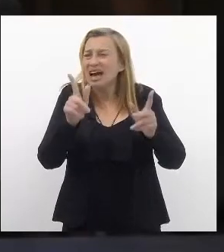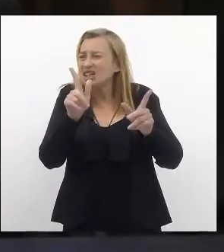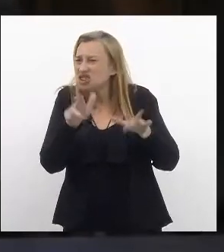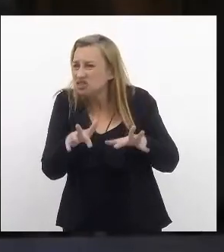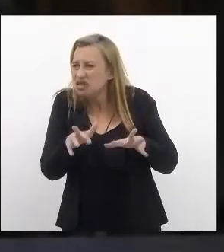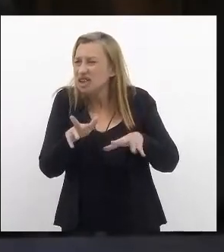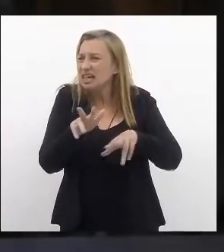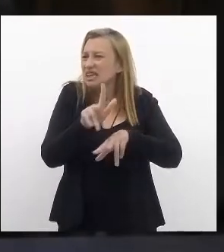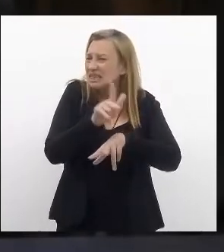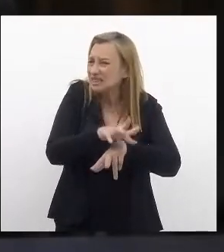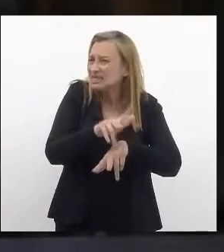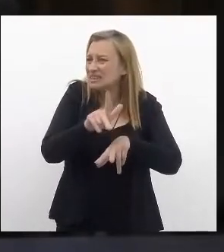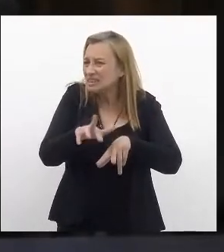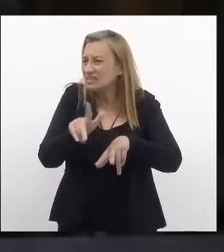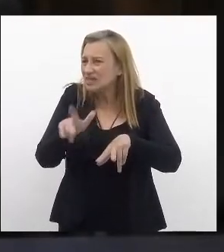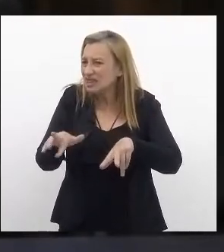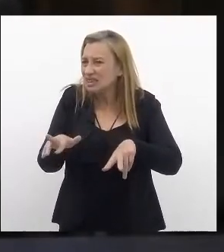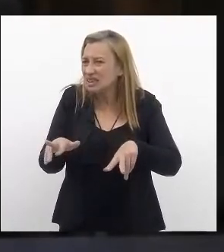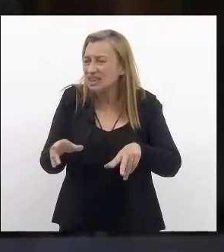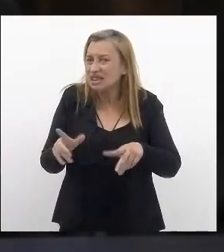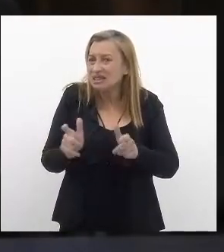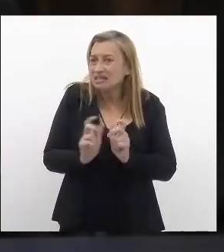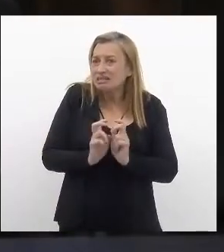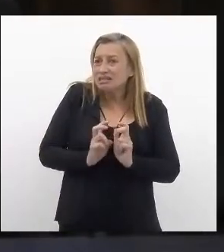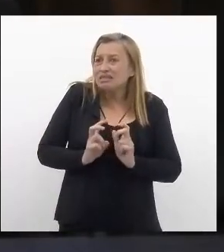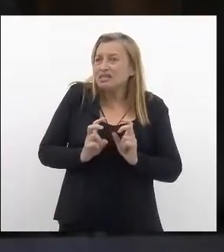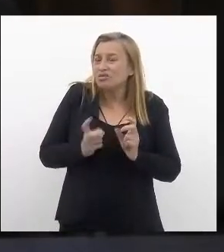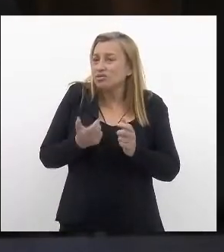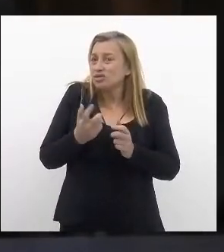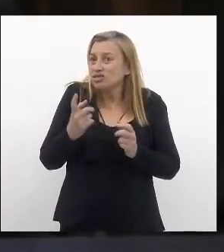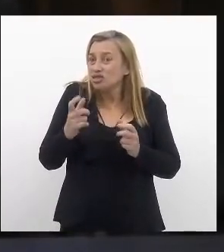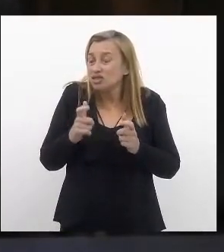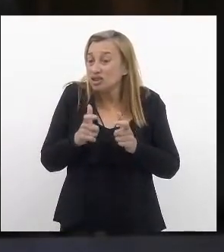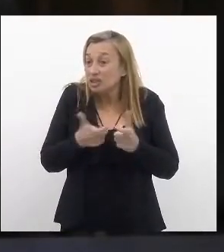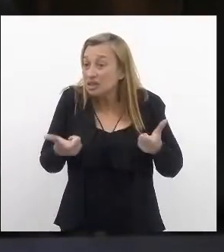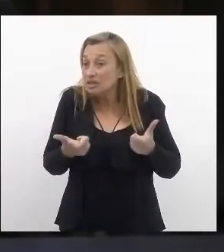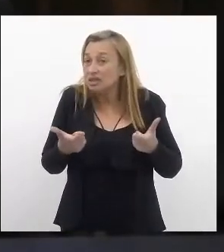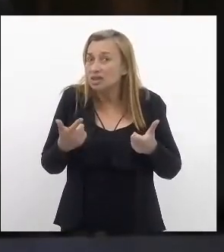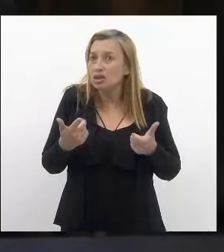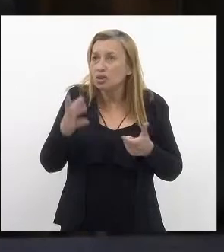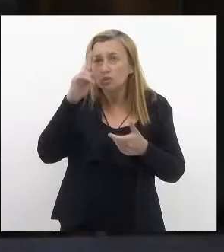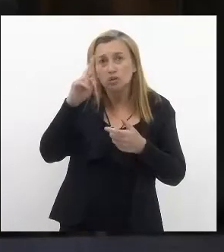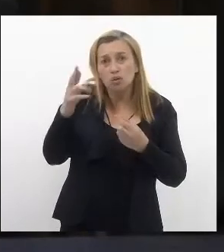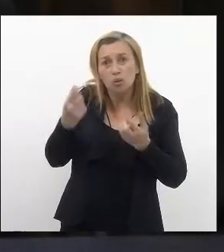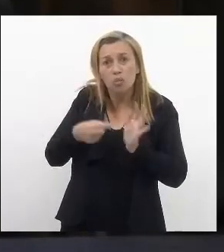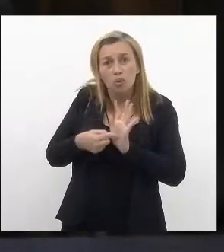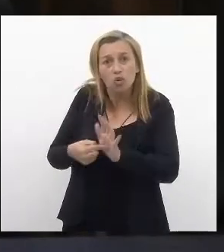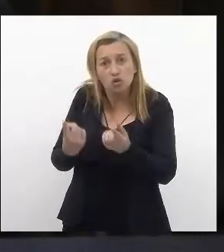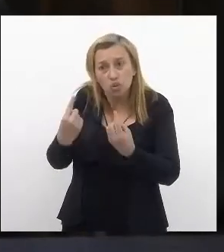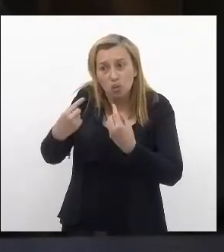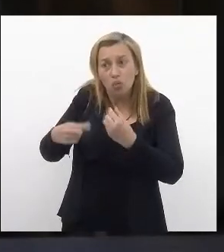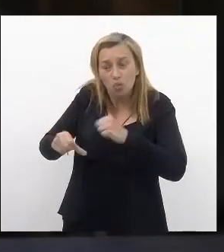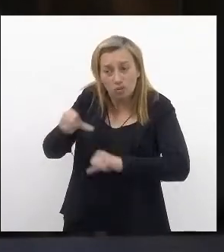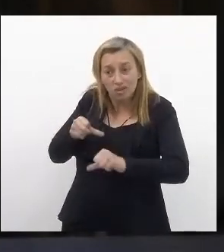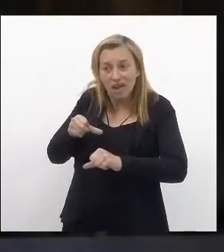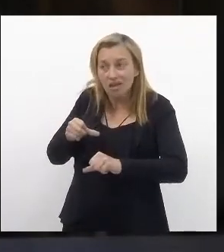diferença, a diversidade é tão gritante, o senhor vem nos propor o contrário, e nós queremos o contrário.